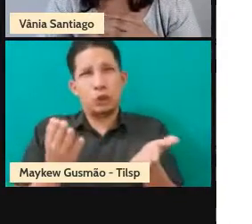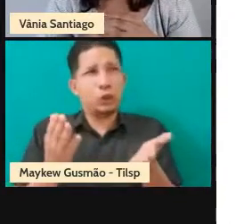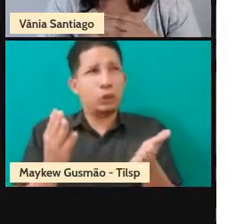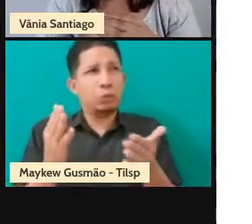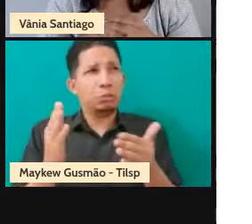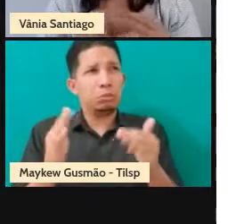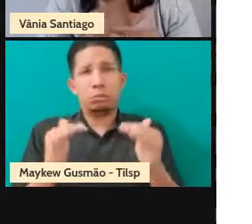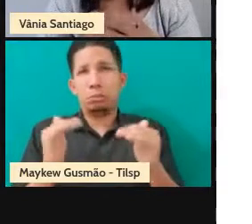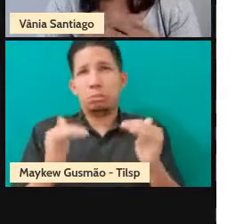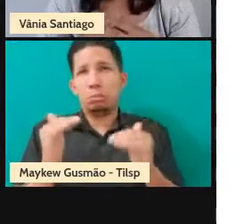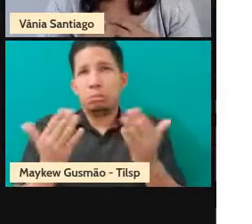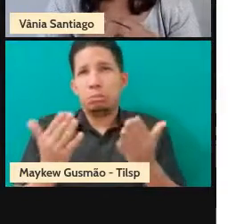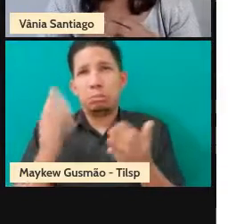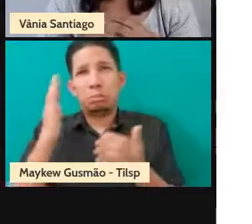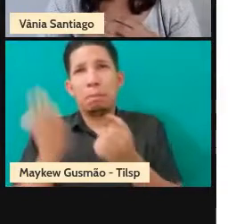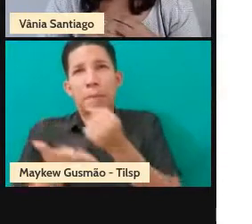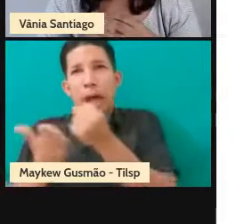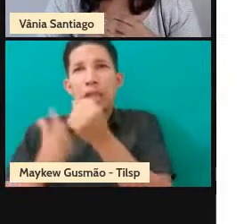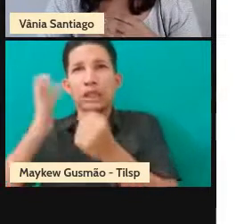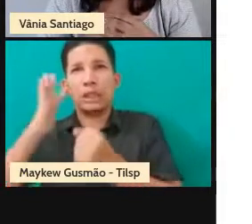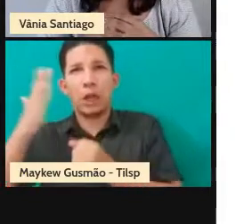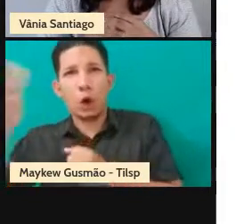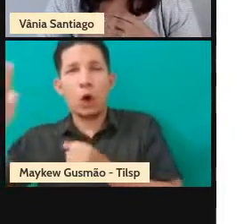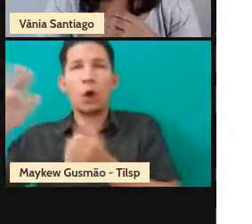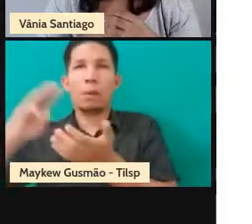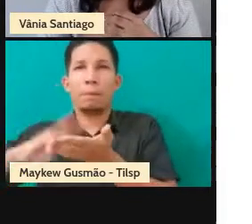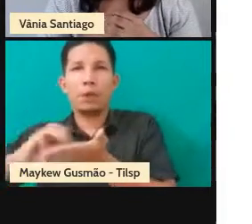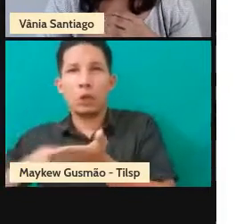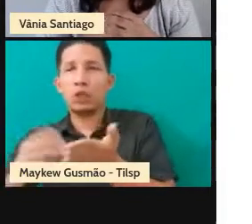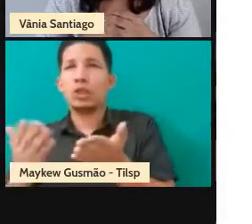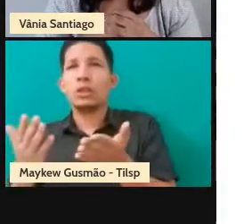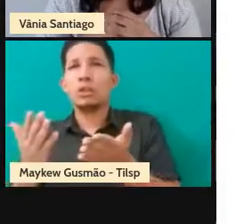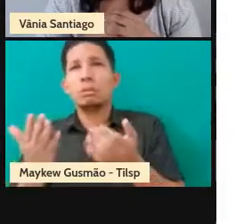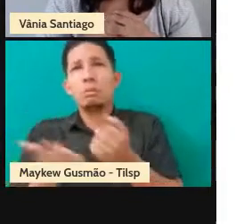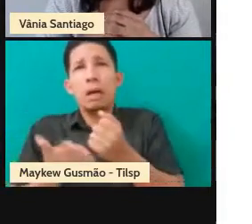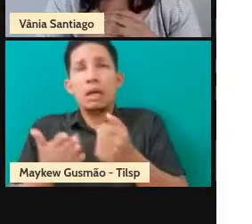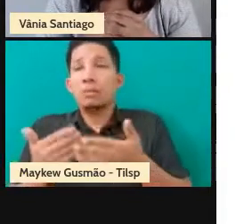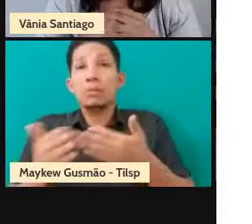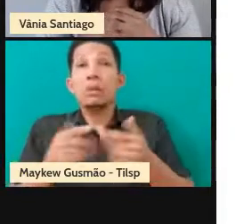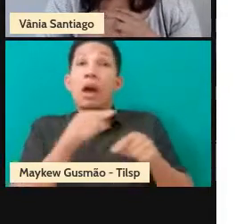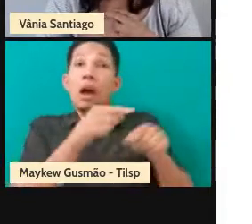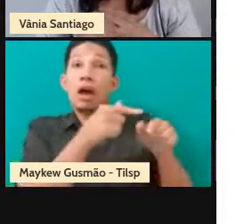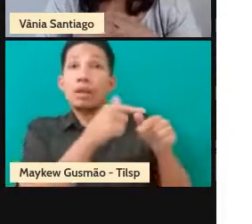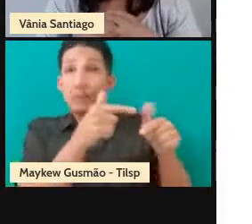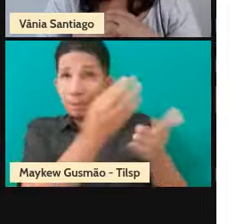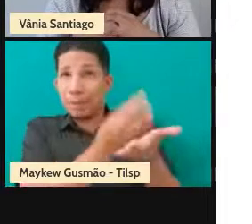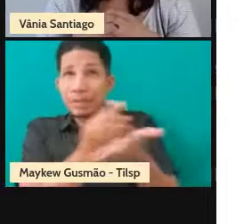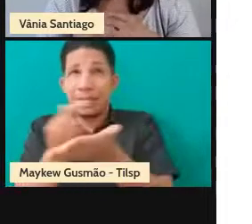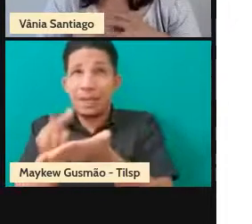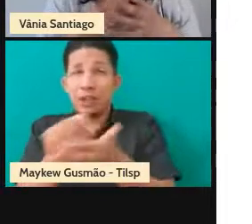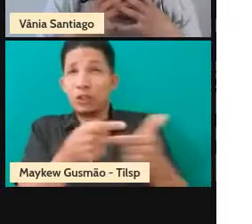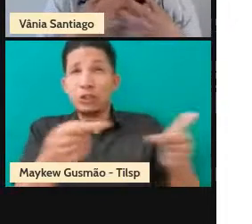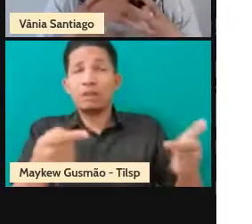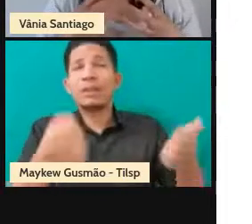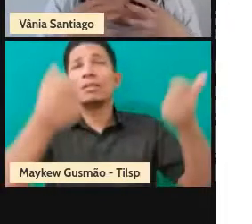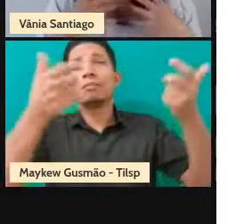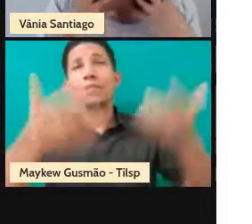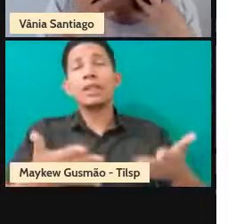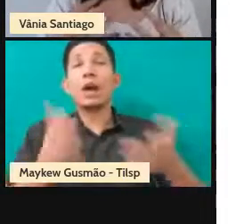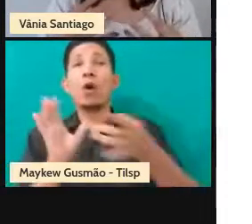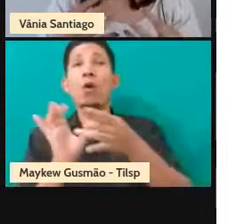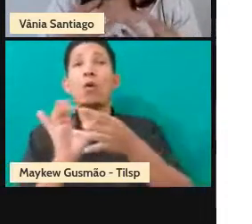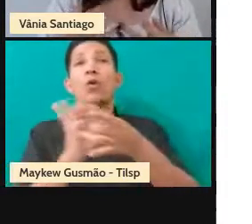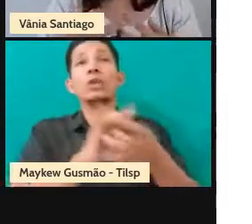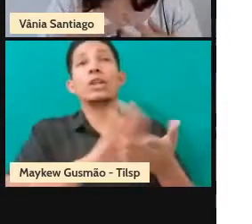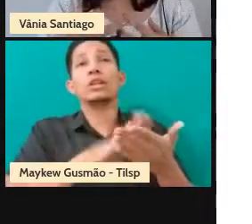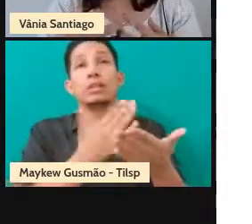base teórico-metodológica, esses trabalhos eles vão dissertar sobre o contexto de atuação, ter que descrever